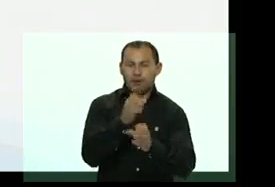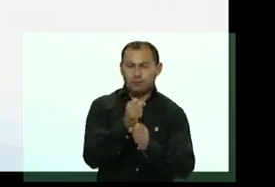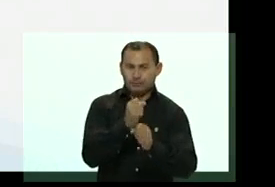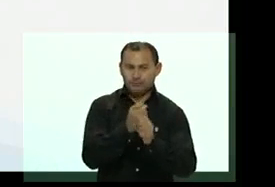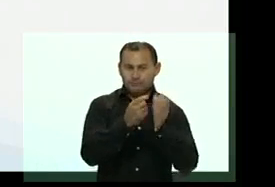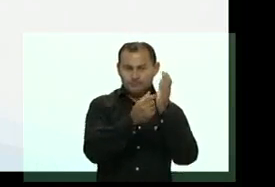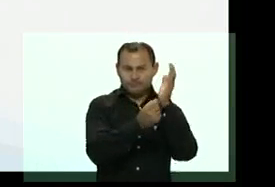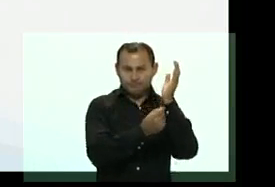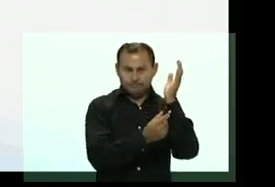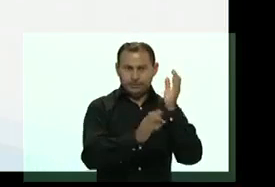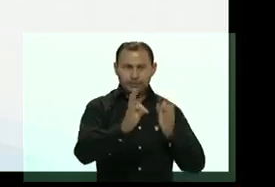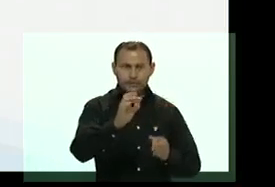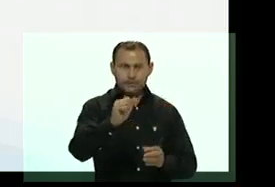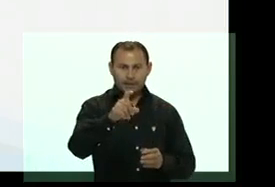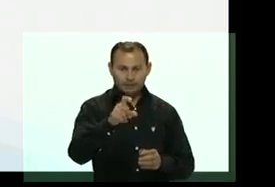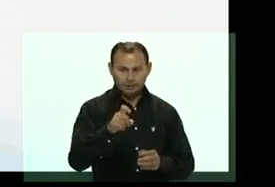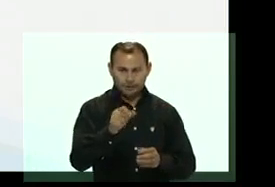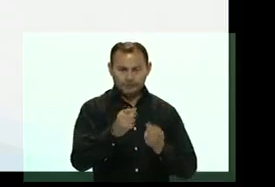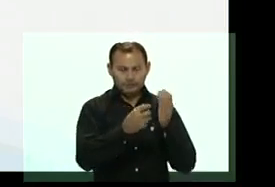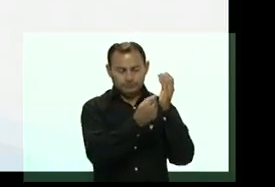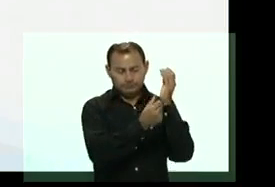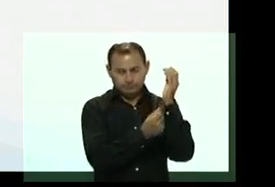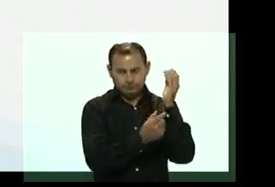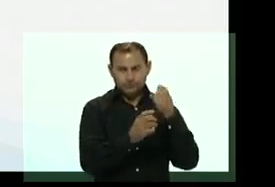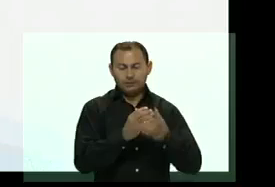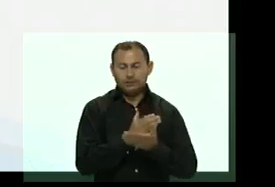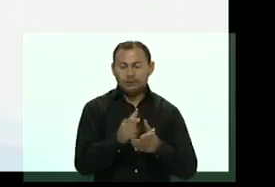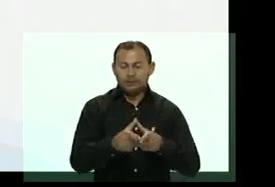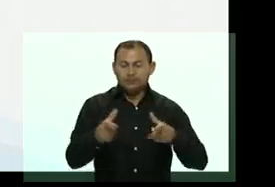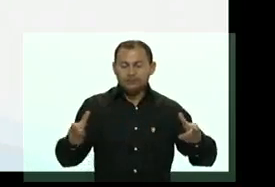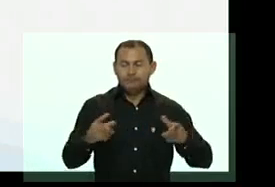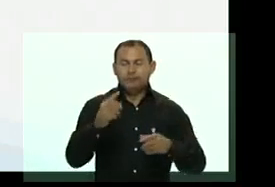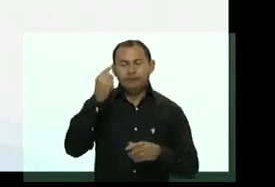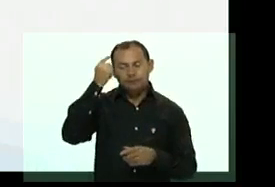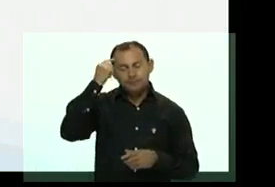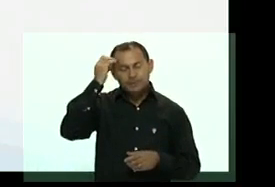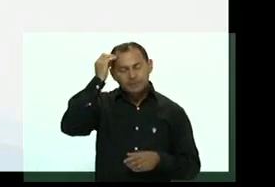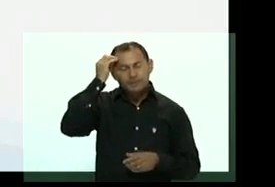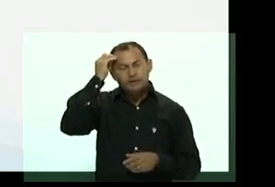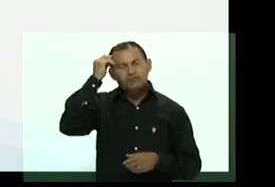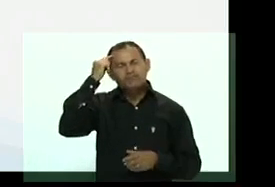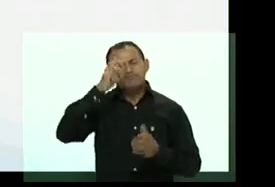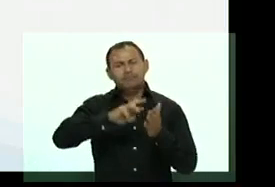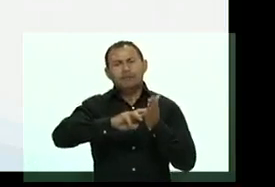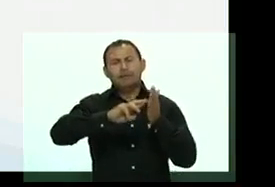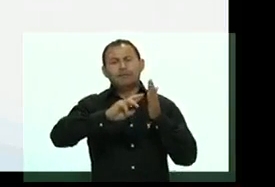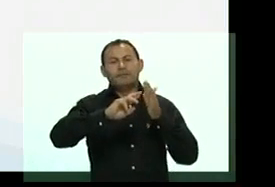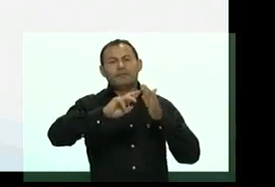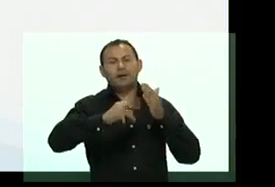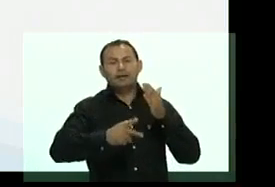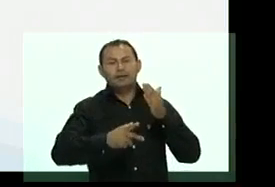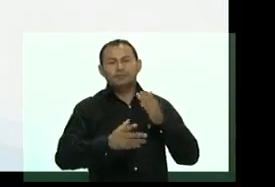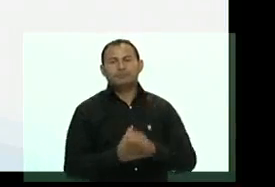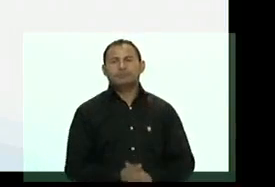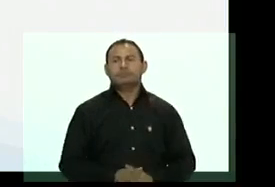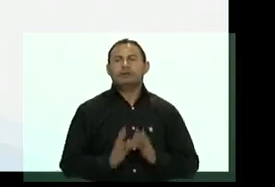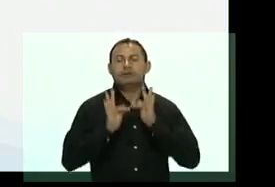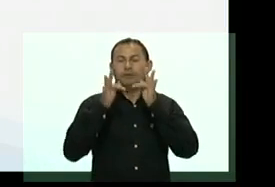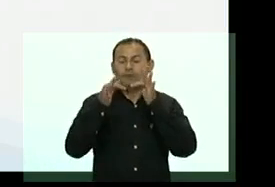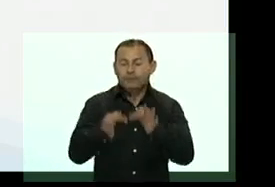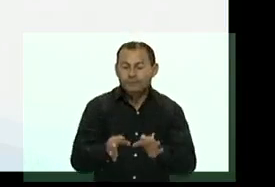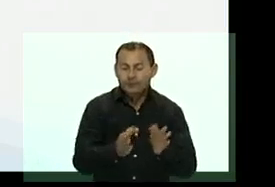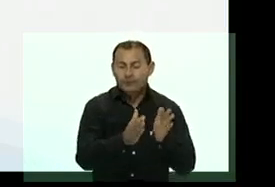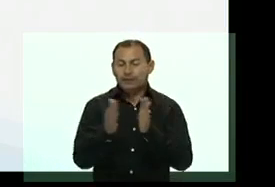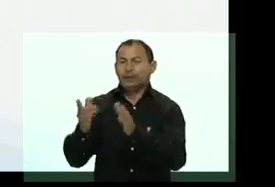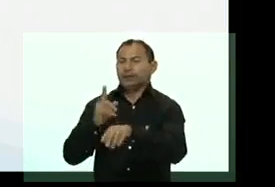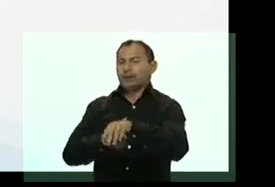taxa de crescimento, então a gente já tem que pensar na questão da derivada. Depois, mais no final do nosso bloco, a hora que nós